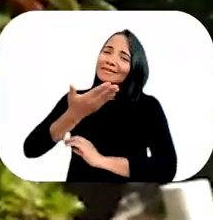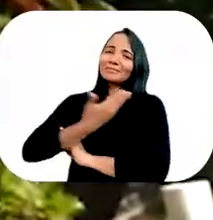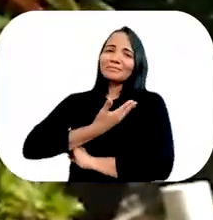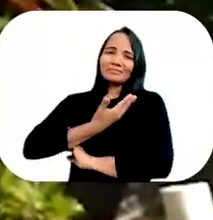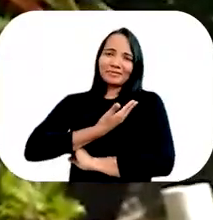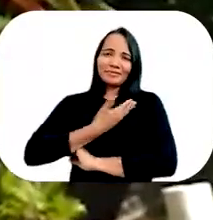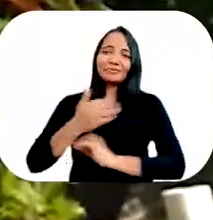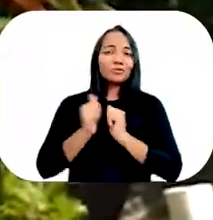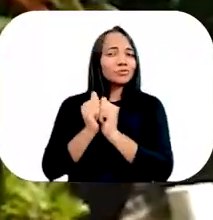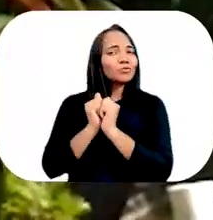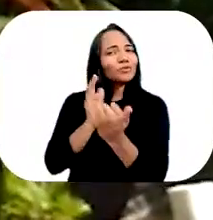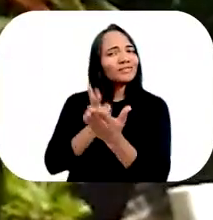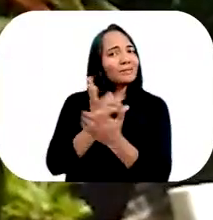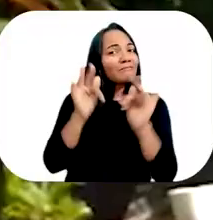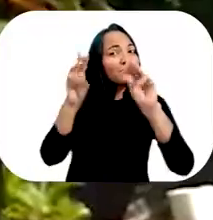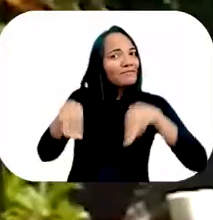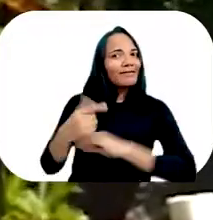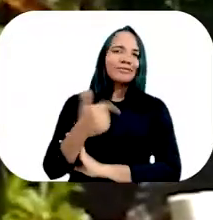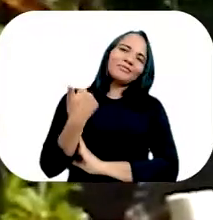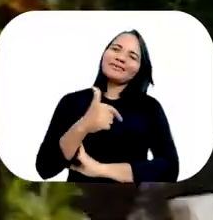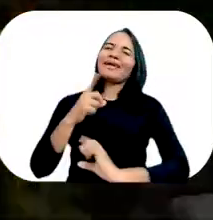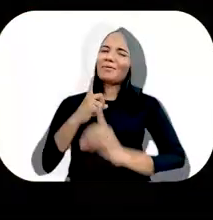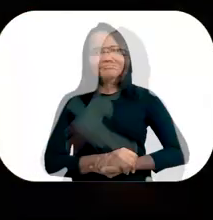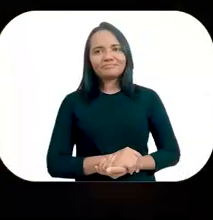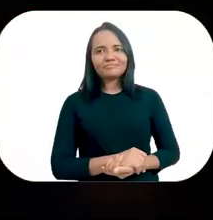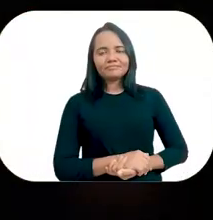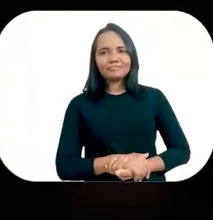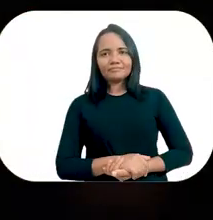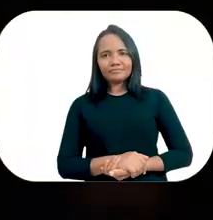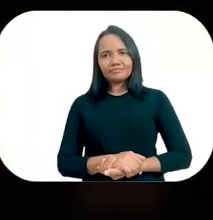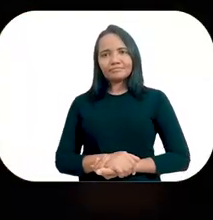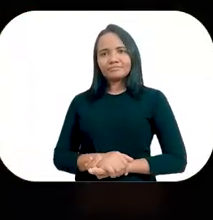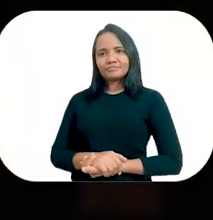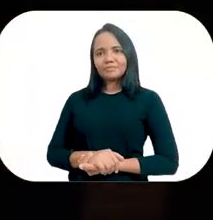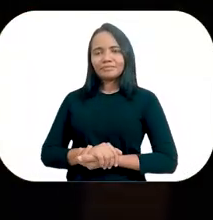e estamos juntos até depois do fim, irmão. Até já. Valeu!